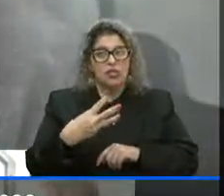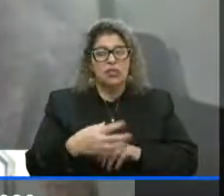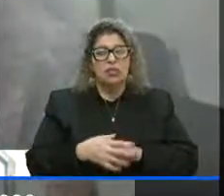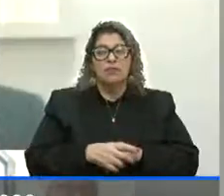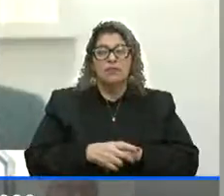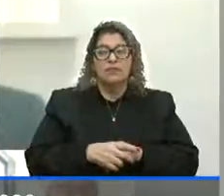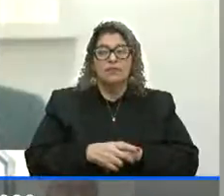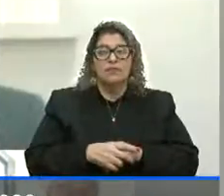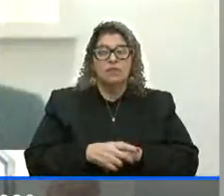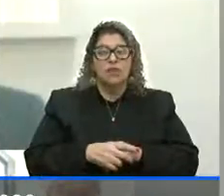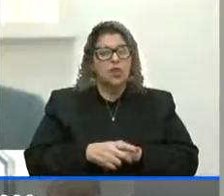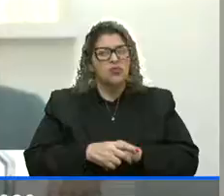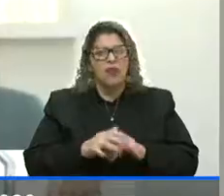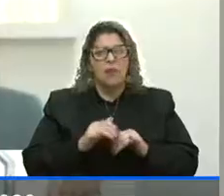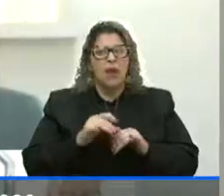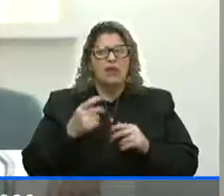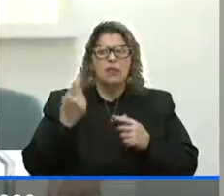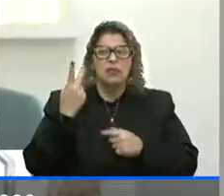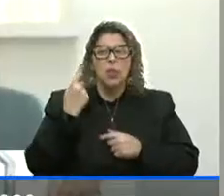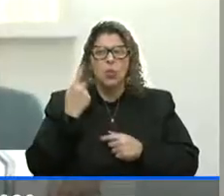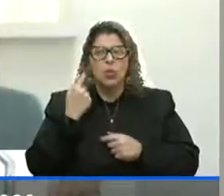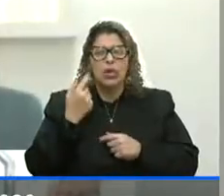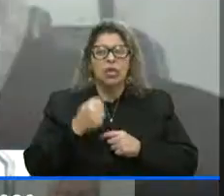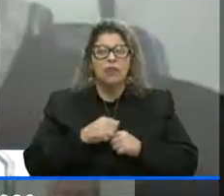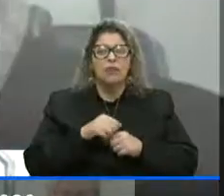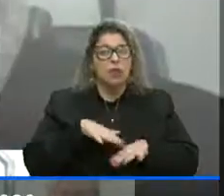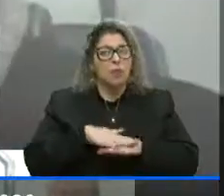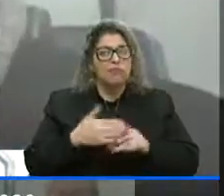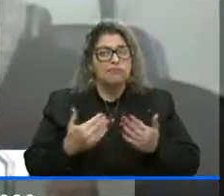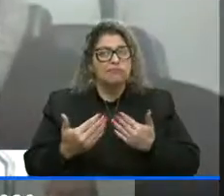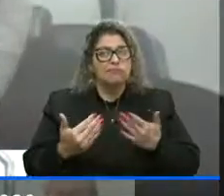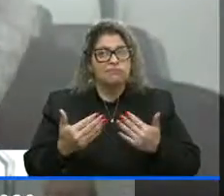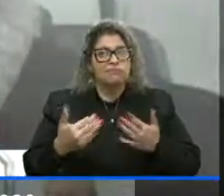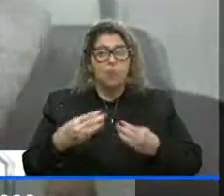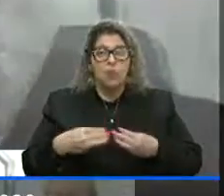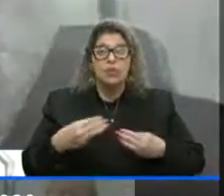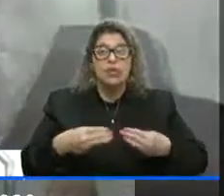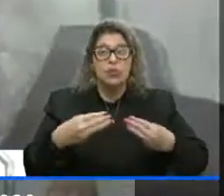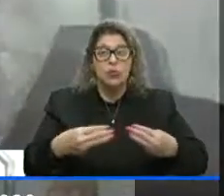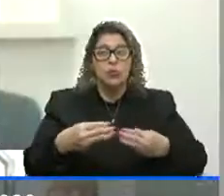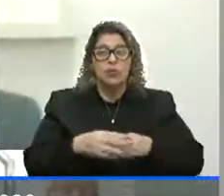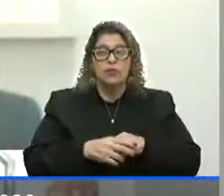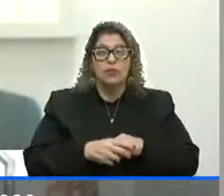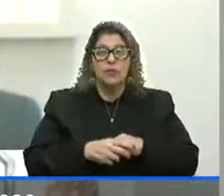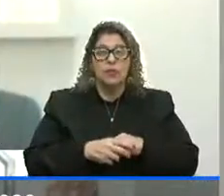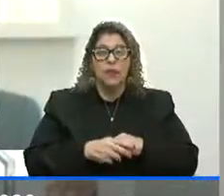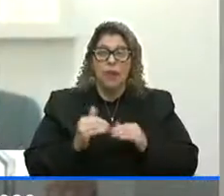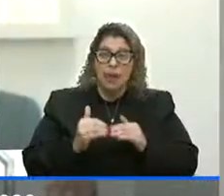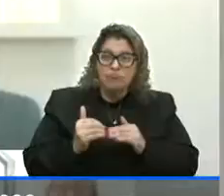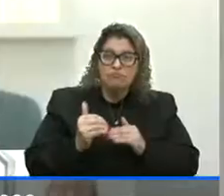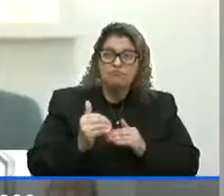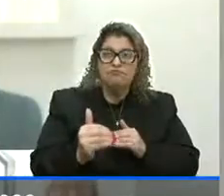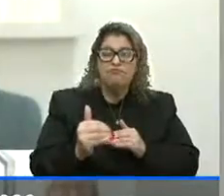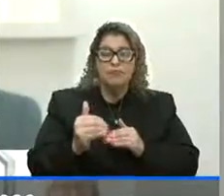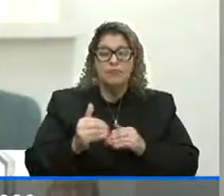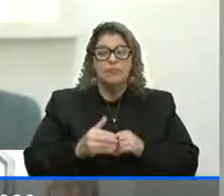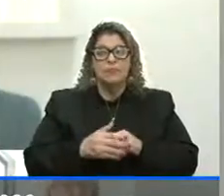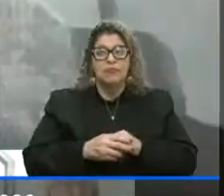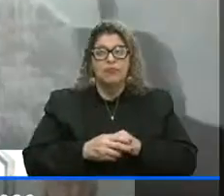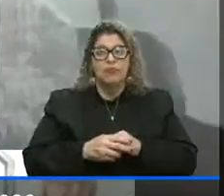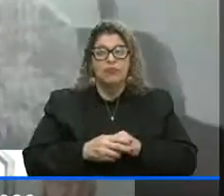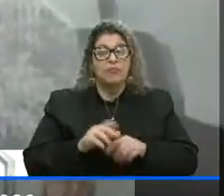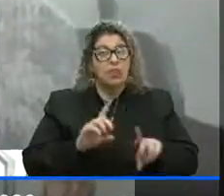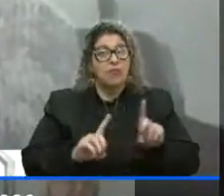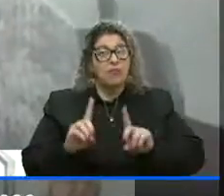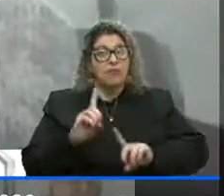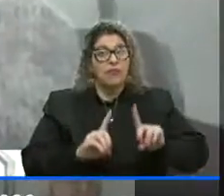Isso, que aí nós temos mais tranquilidade aí para poder conversar com ele. É, eu acho que se a gente empurrar um pouco mais, de repente